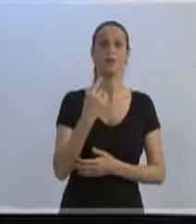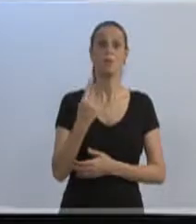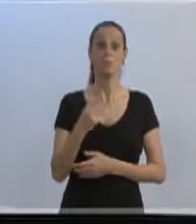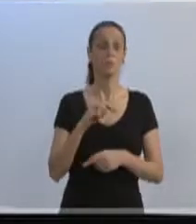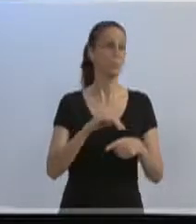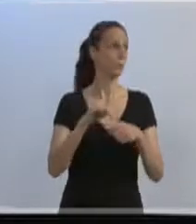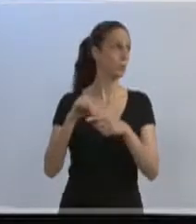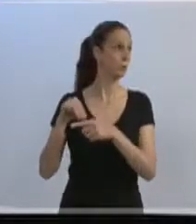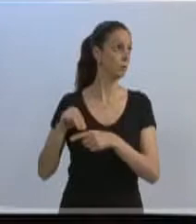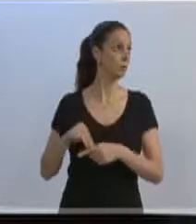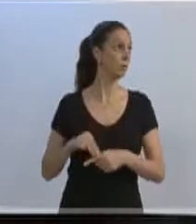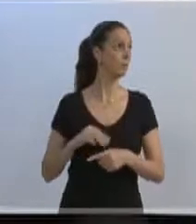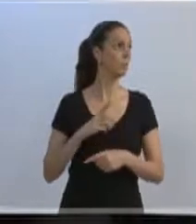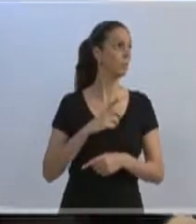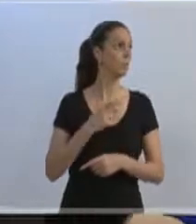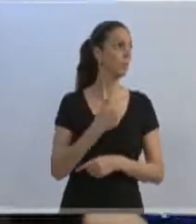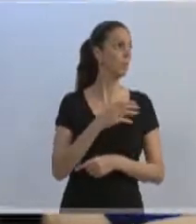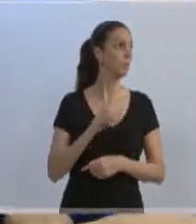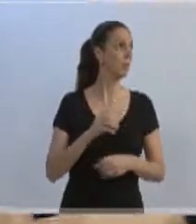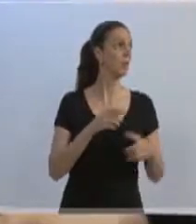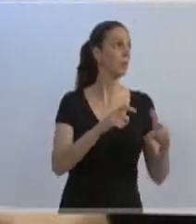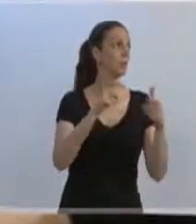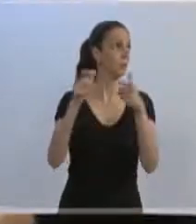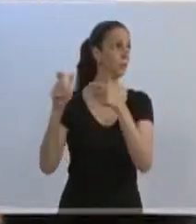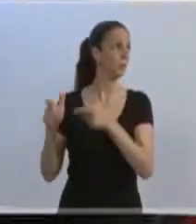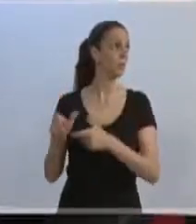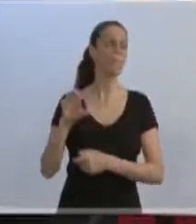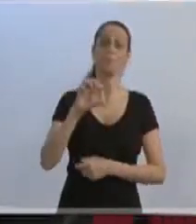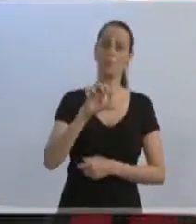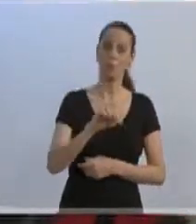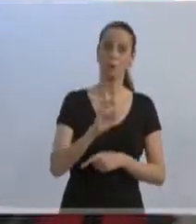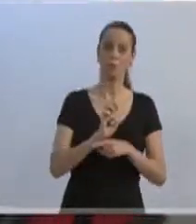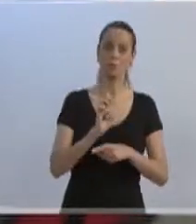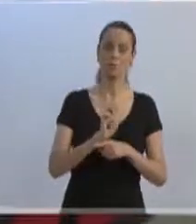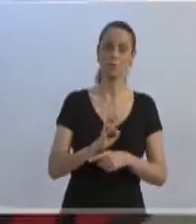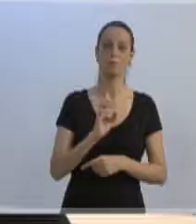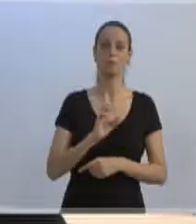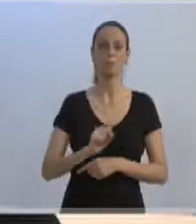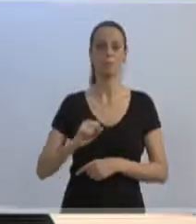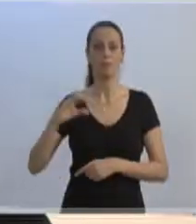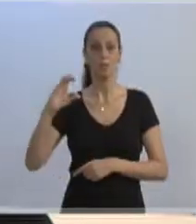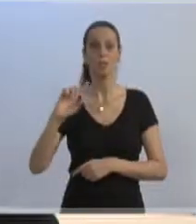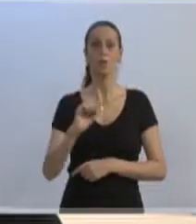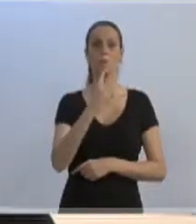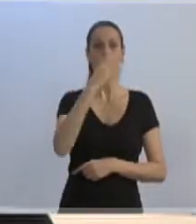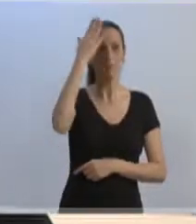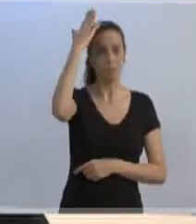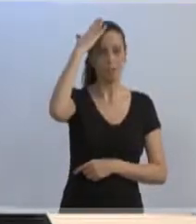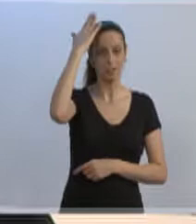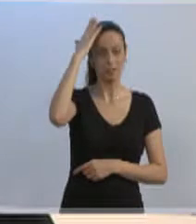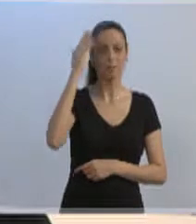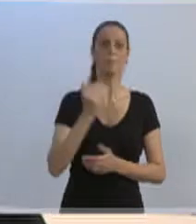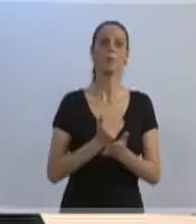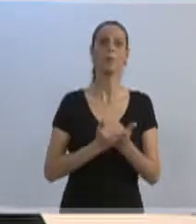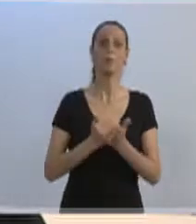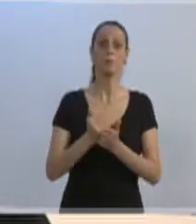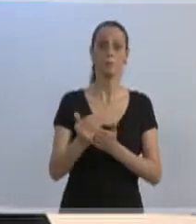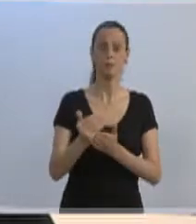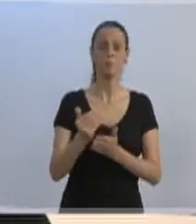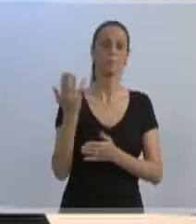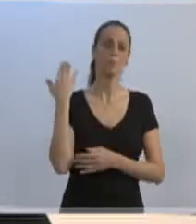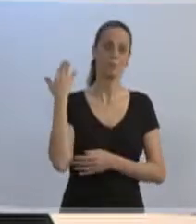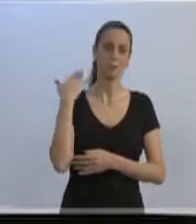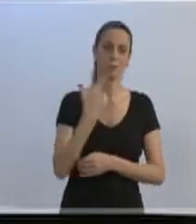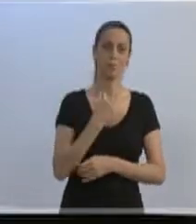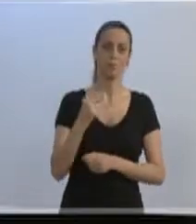contando com dez agências sendo nove no estado de santa catarina e uma no paraná ele nasceu há 20 anos